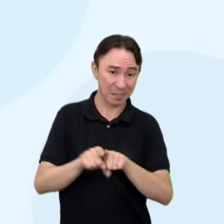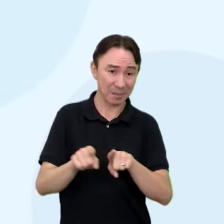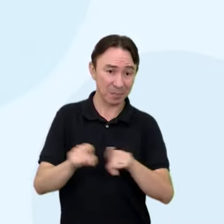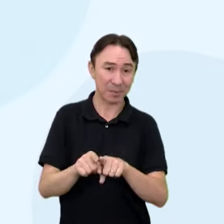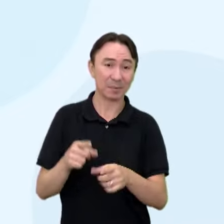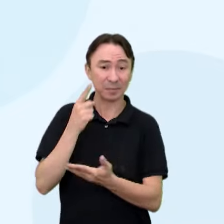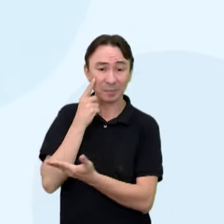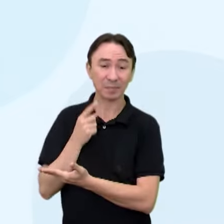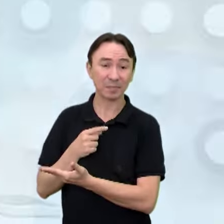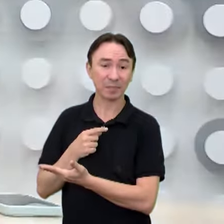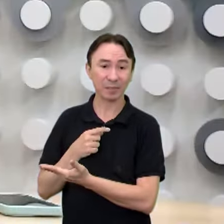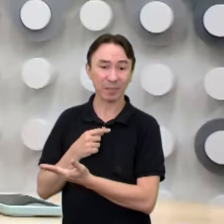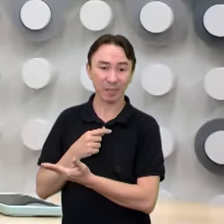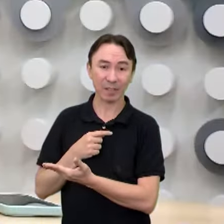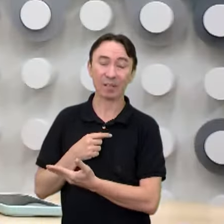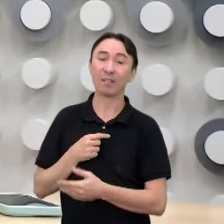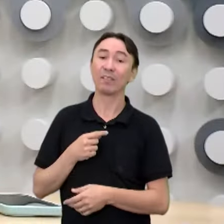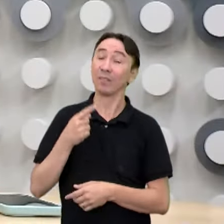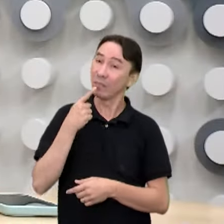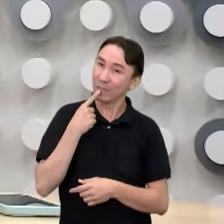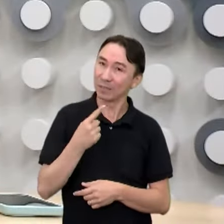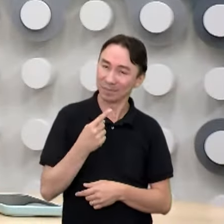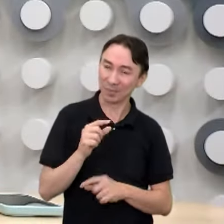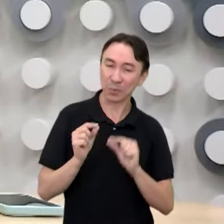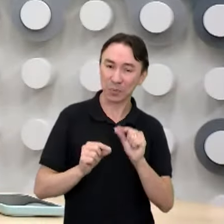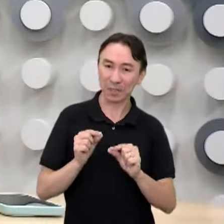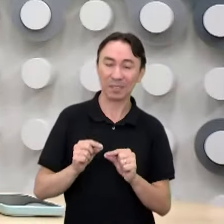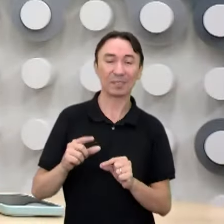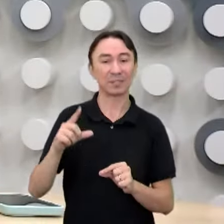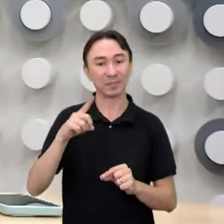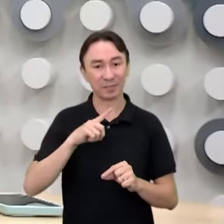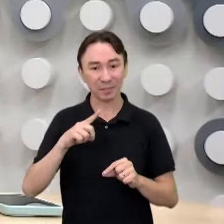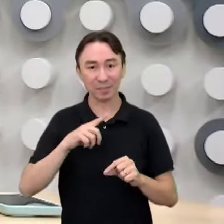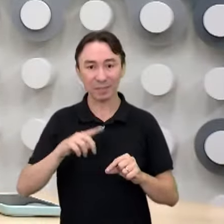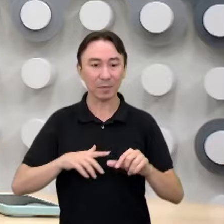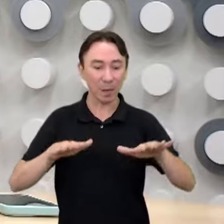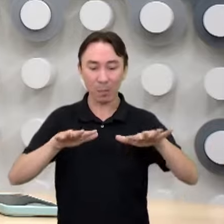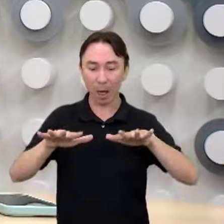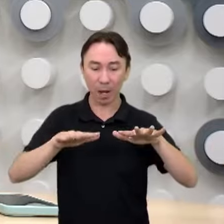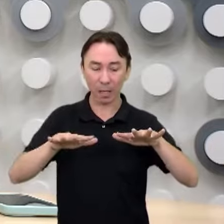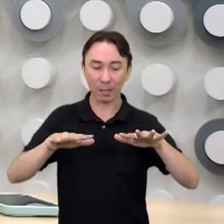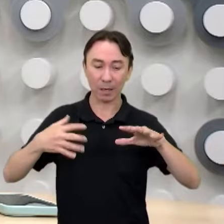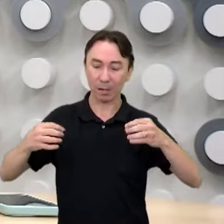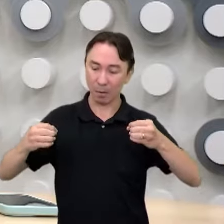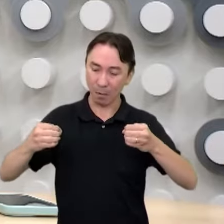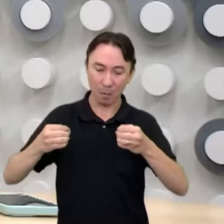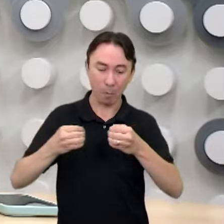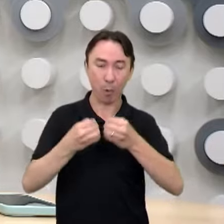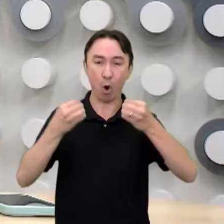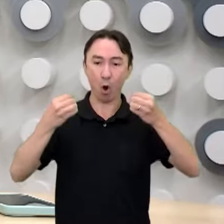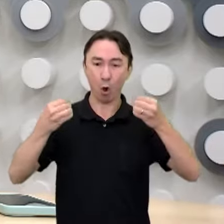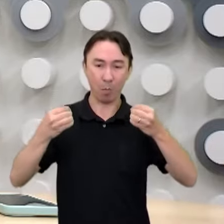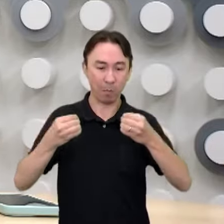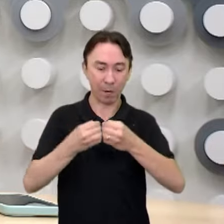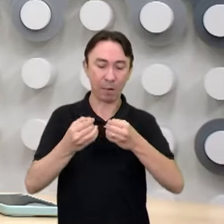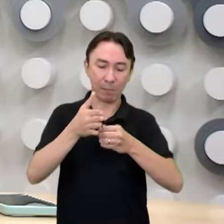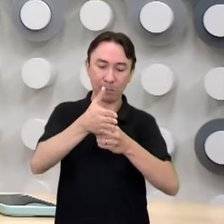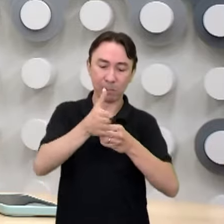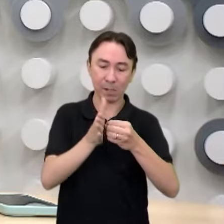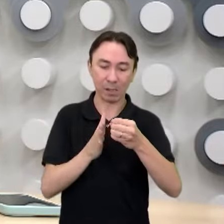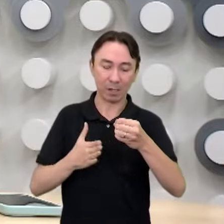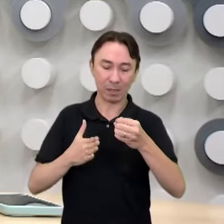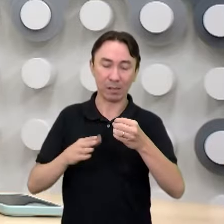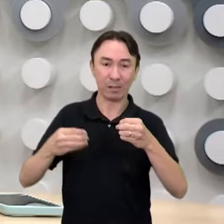a gente tem que falar que quando fala de zona de convergência, é o encontro das placas, tá? E aí ele pode ser por abdução, que